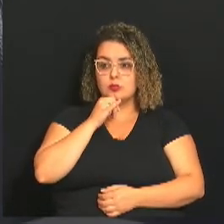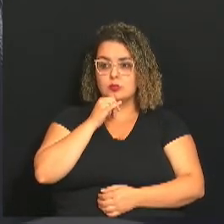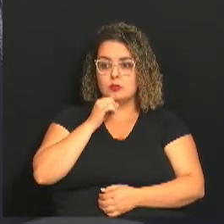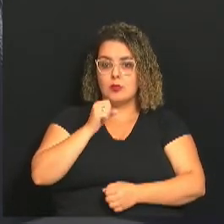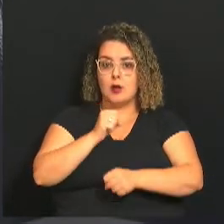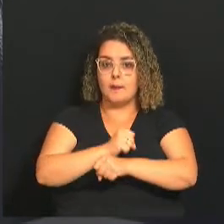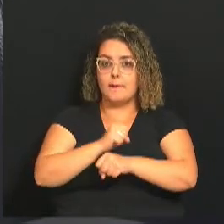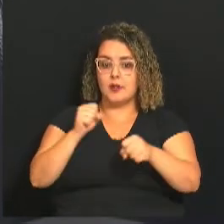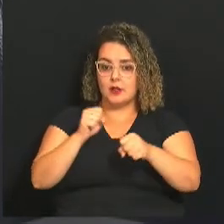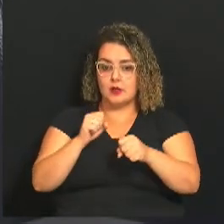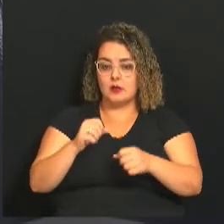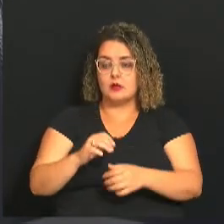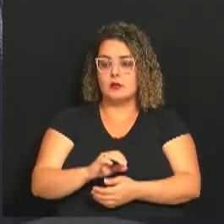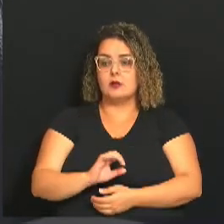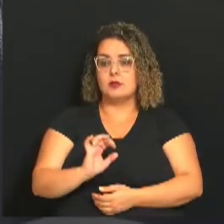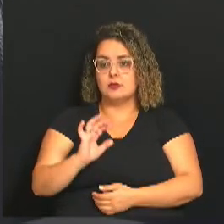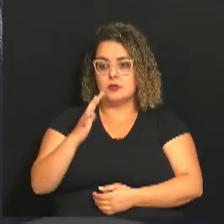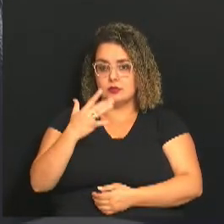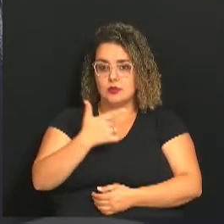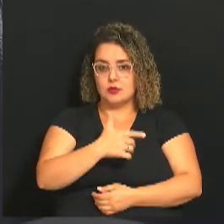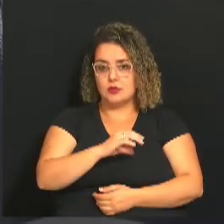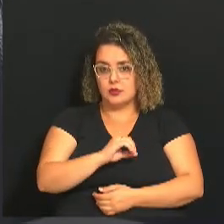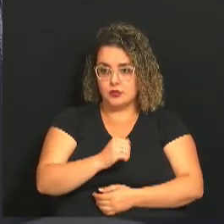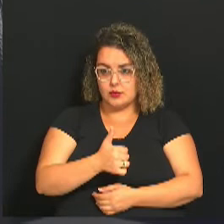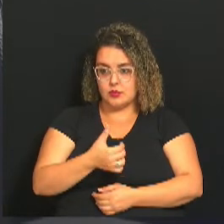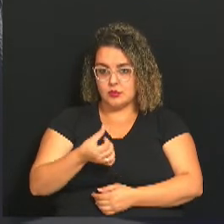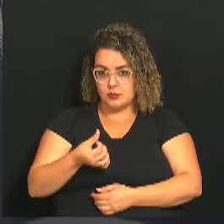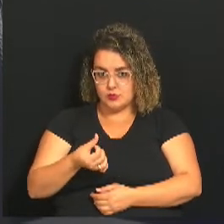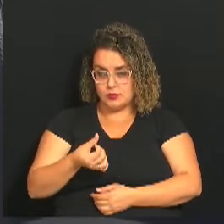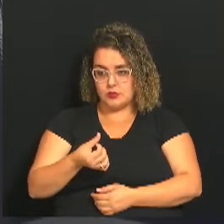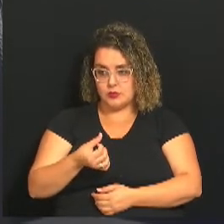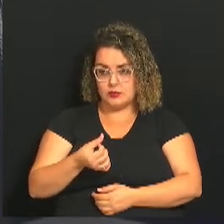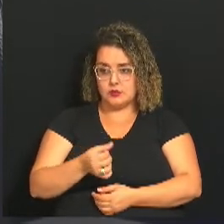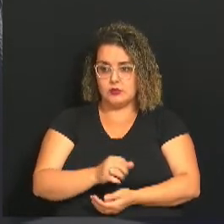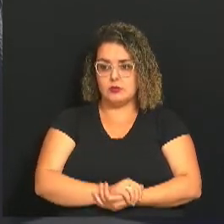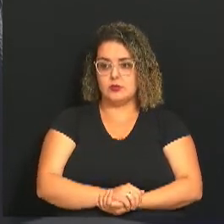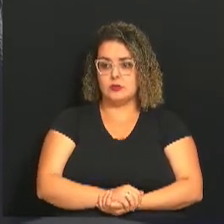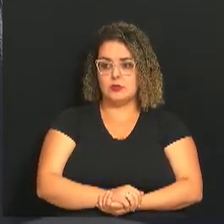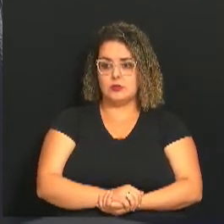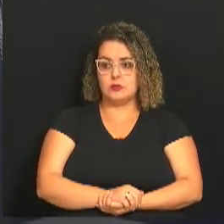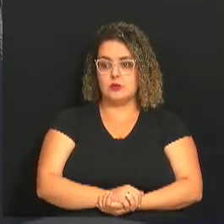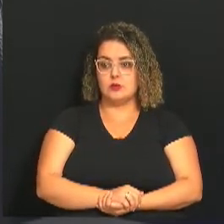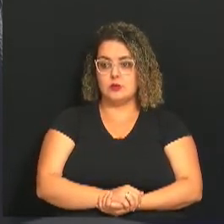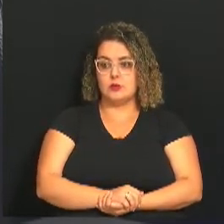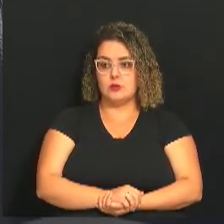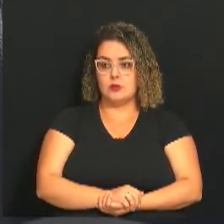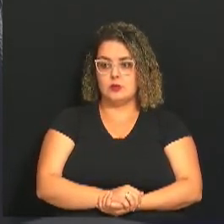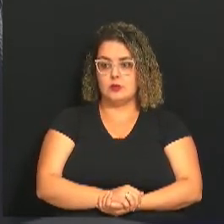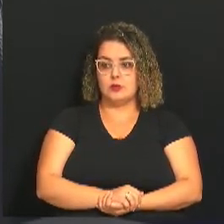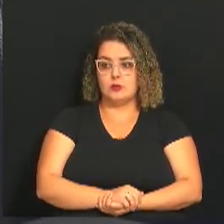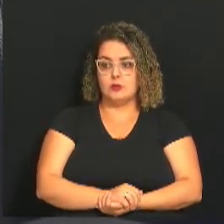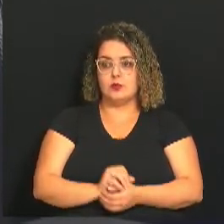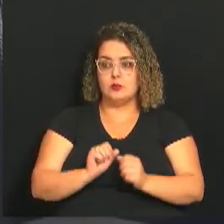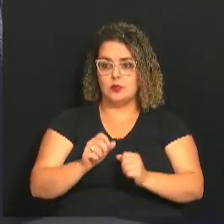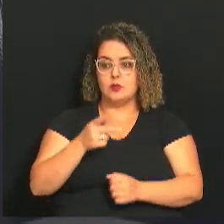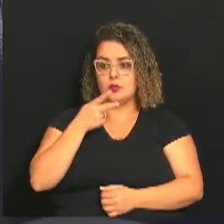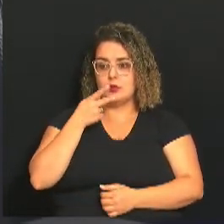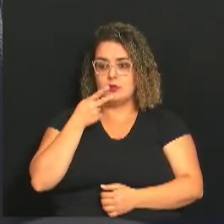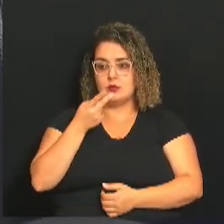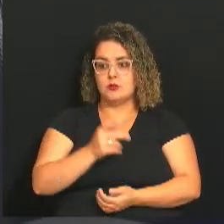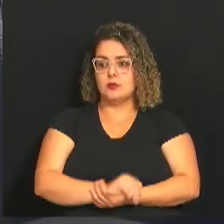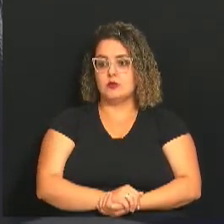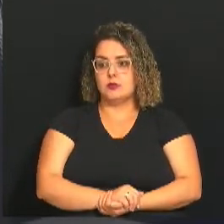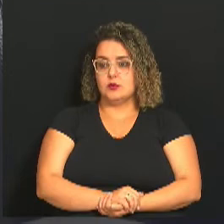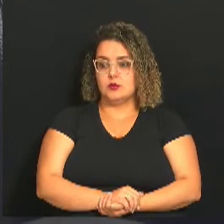microexplosão que nós tivemos em 2016. Eu queria que você pudesse falar um pouco